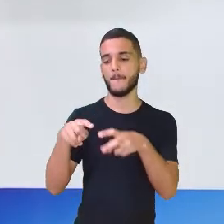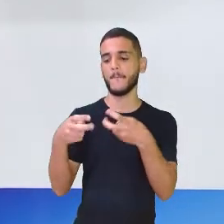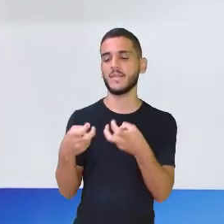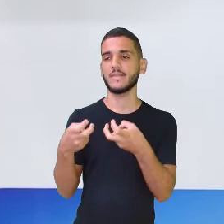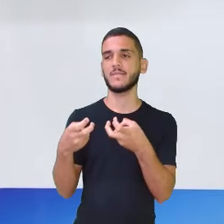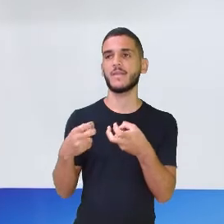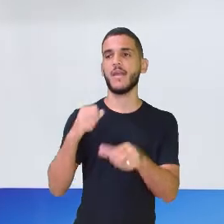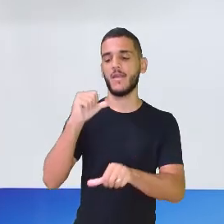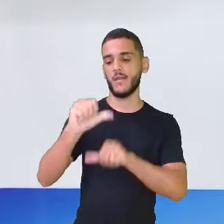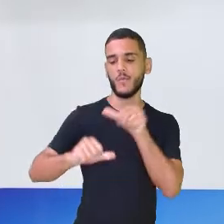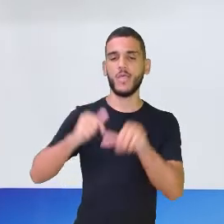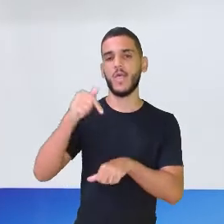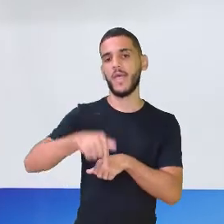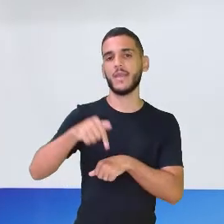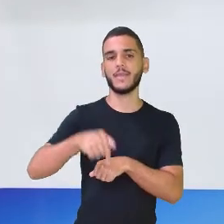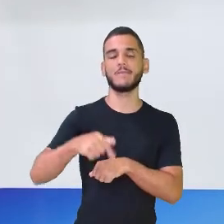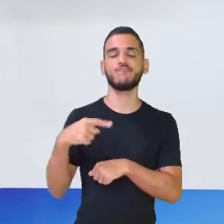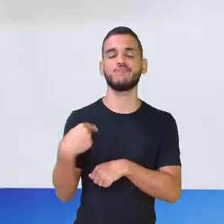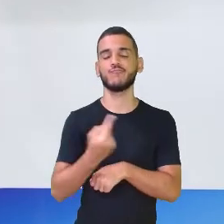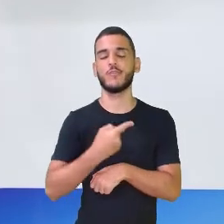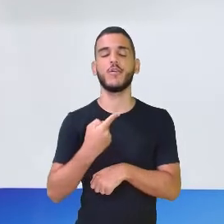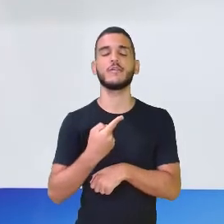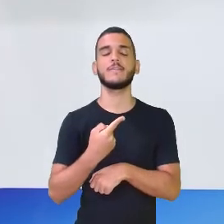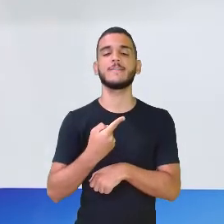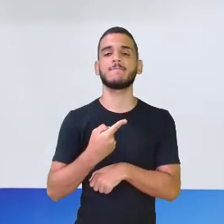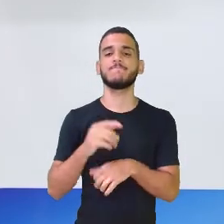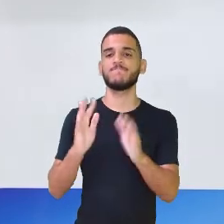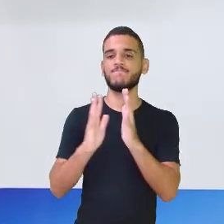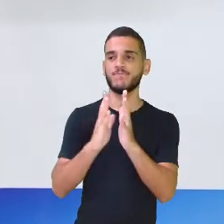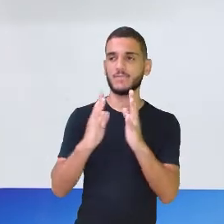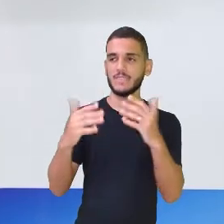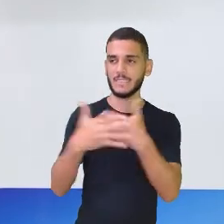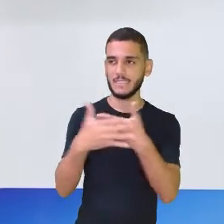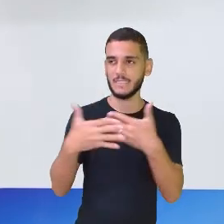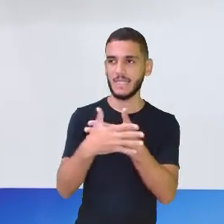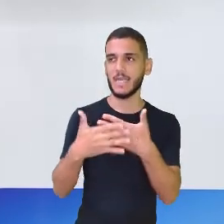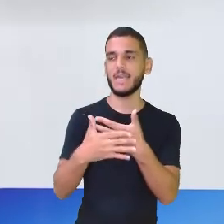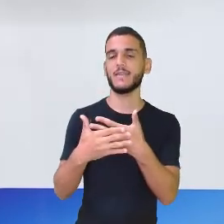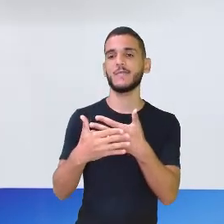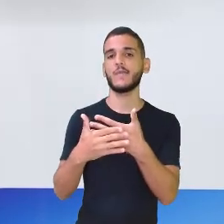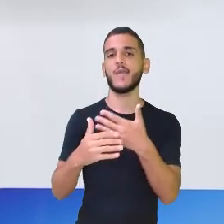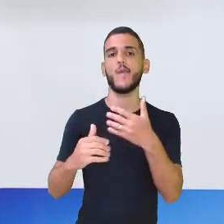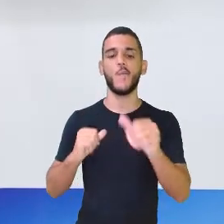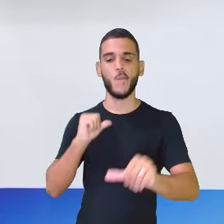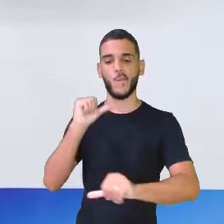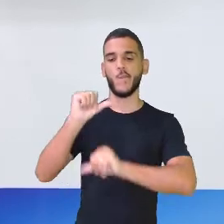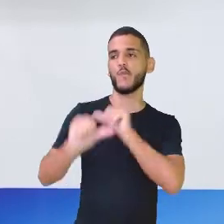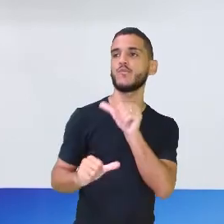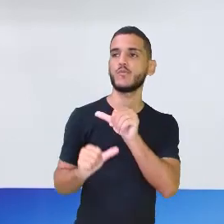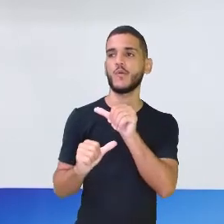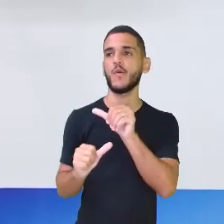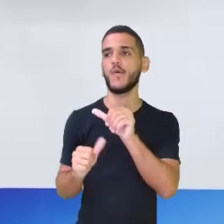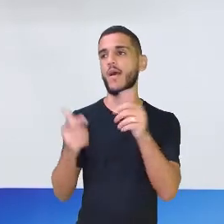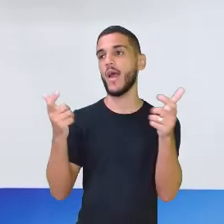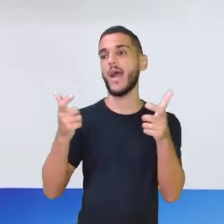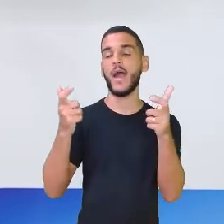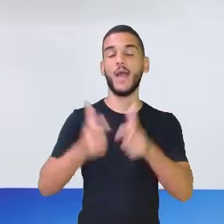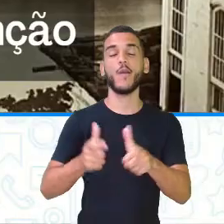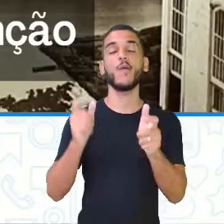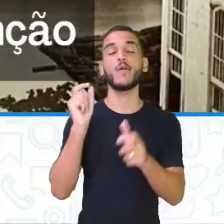nossa cidade, a nossa cidade sempre voltada para a área cultural, transformou essa casa de detenção aqui, tá?